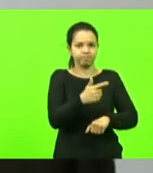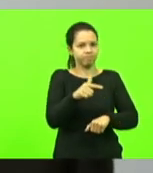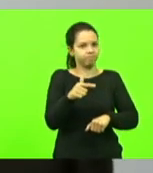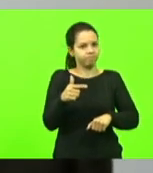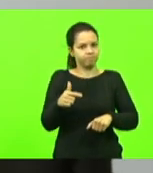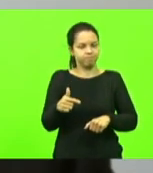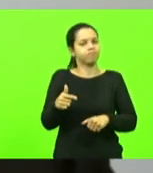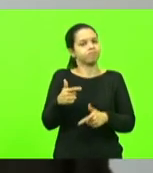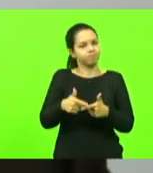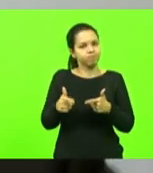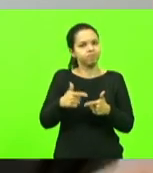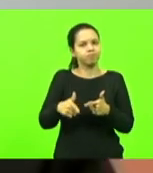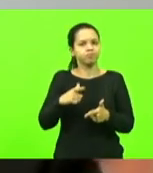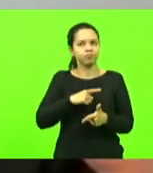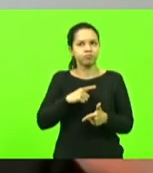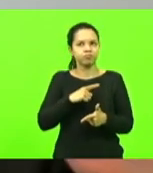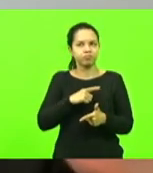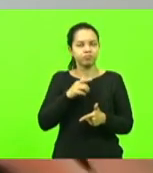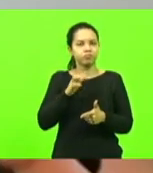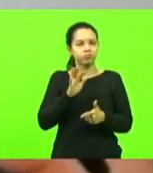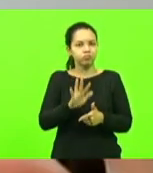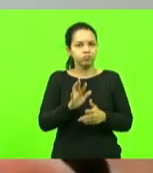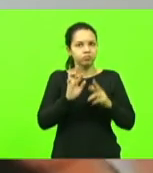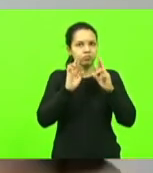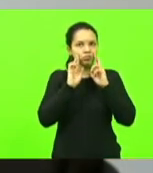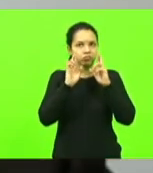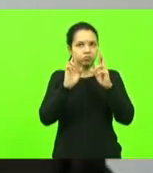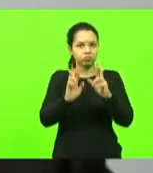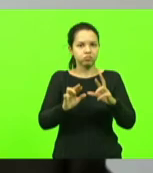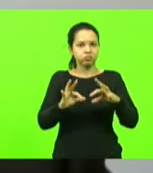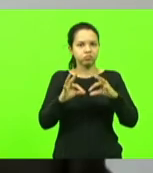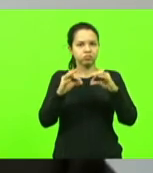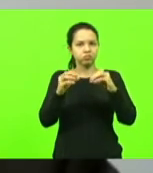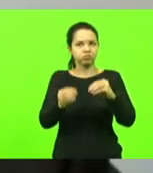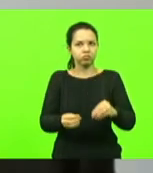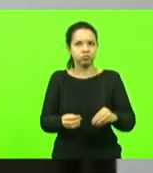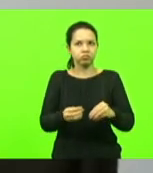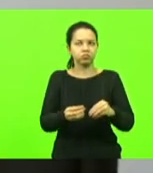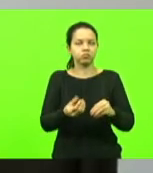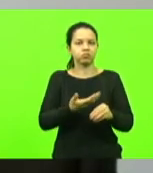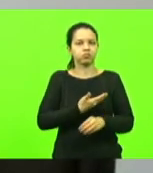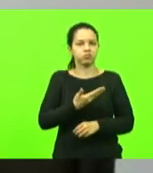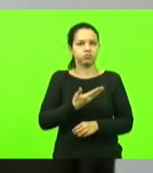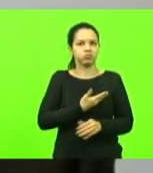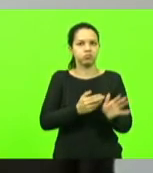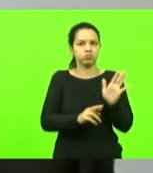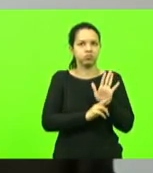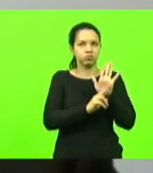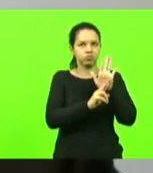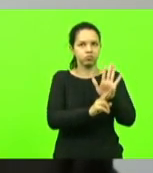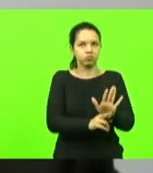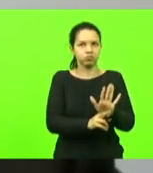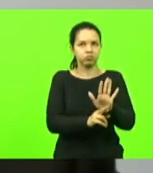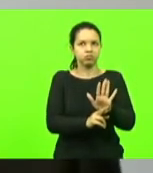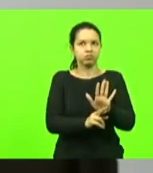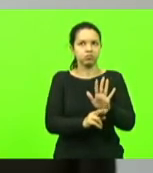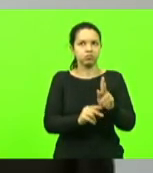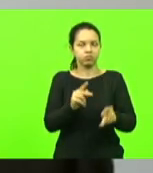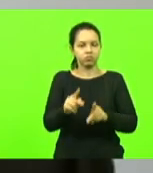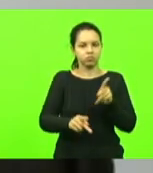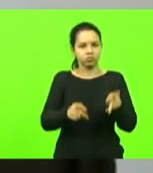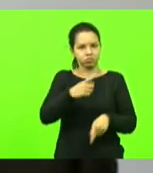problema também, né? Mas por respeito a todos os colegas que representam o povo, e quando nós aprovamos